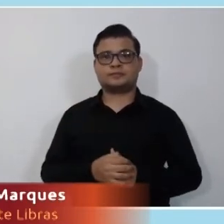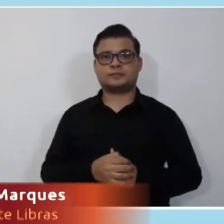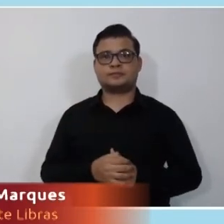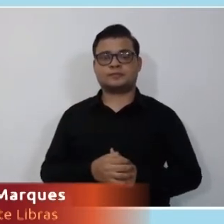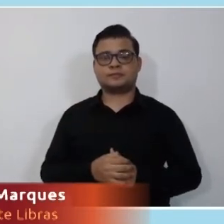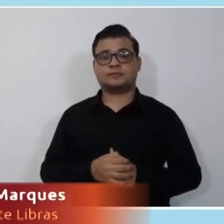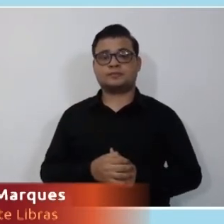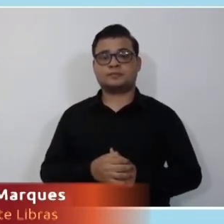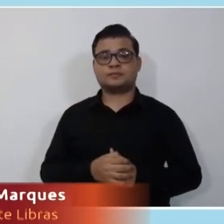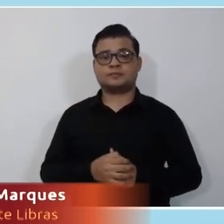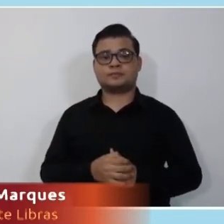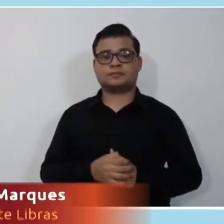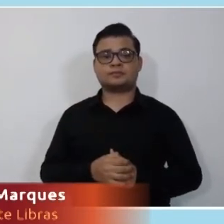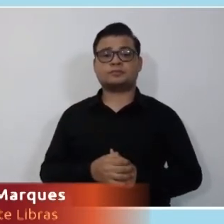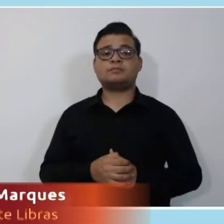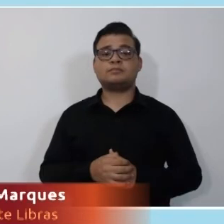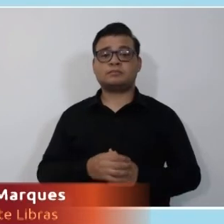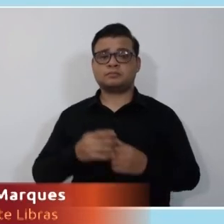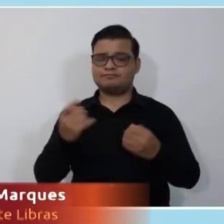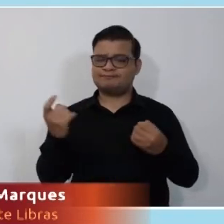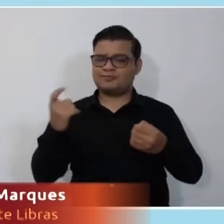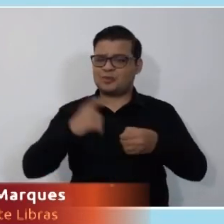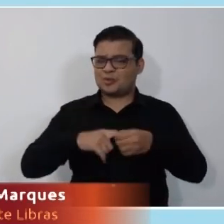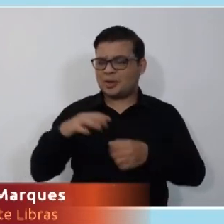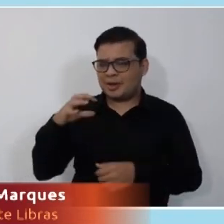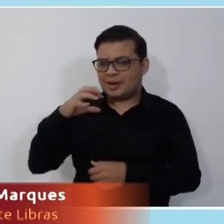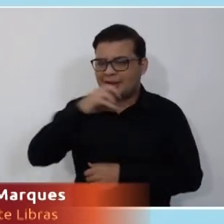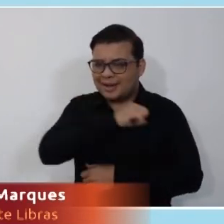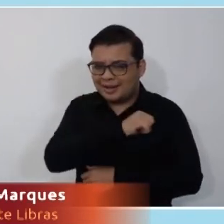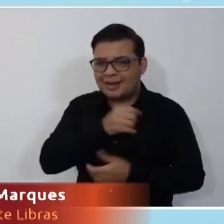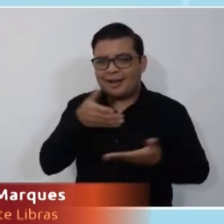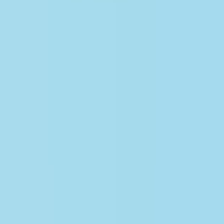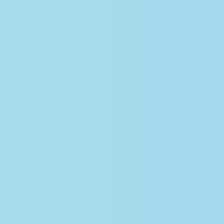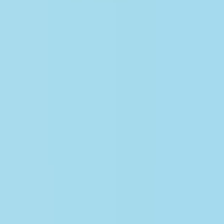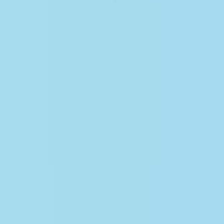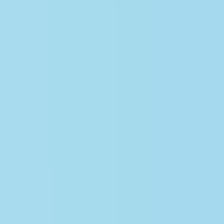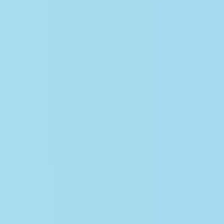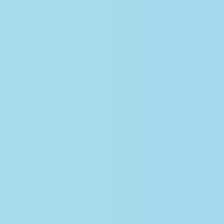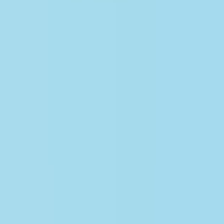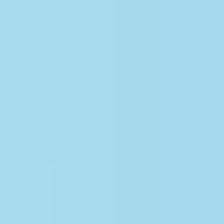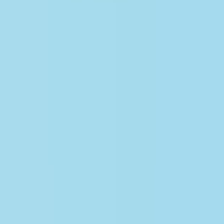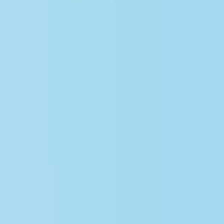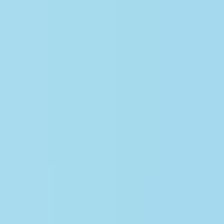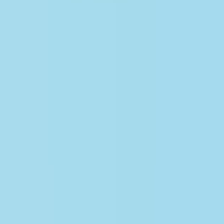62991811406. A gente volta dentro de instantes aqui com Conexões.